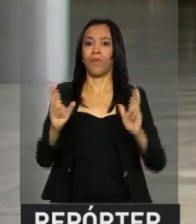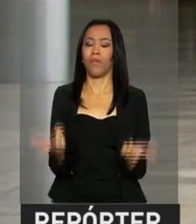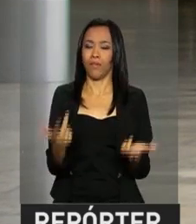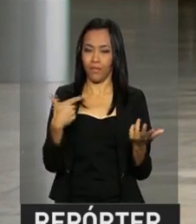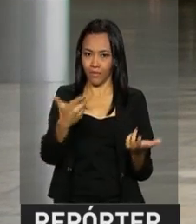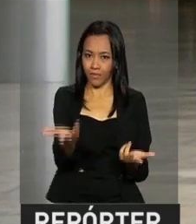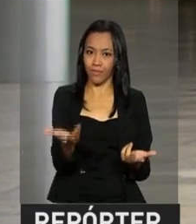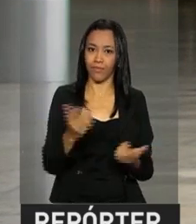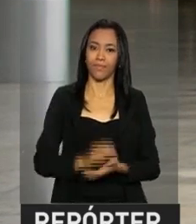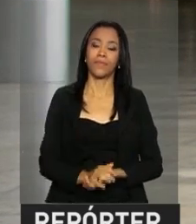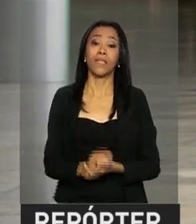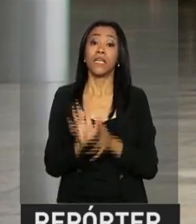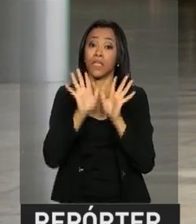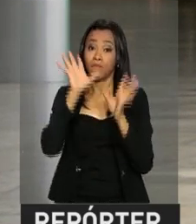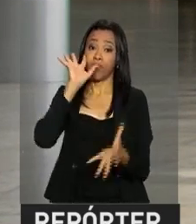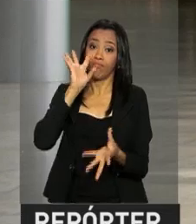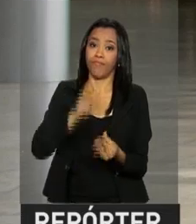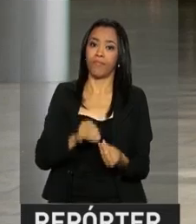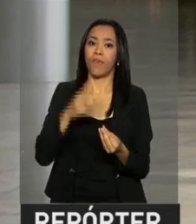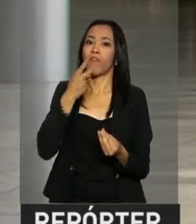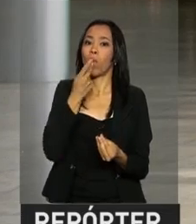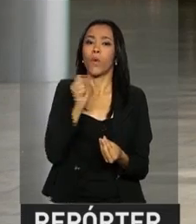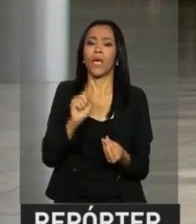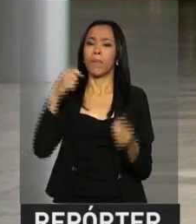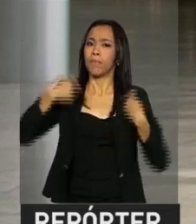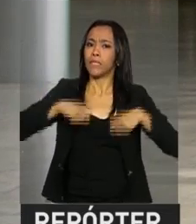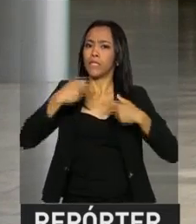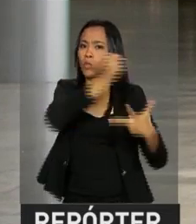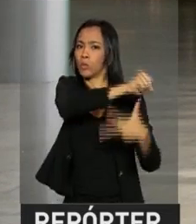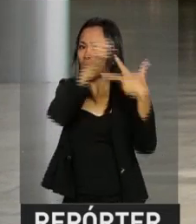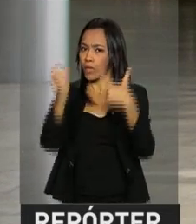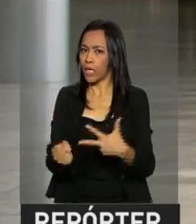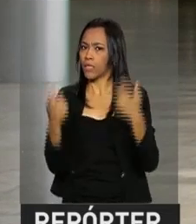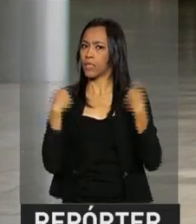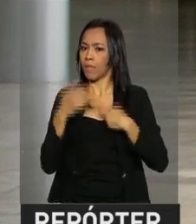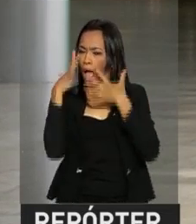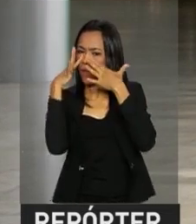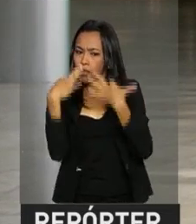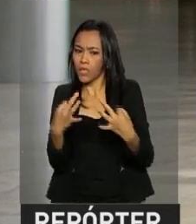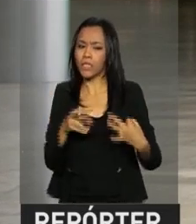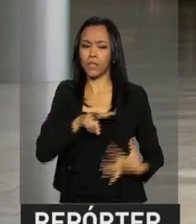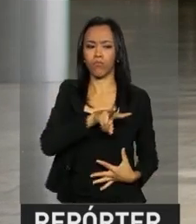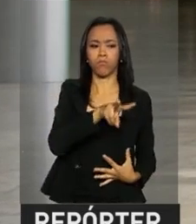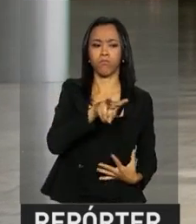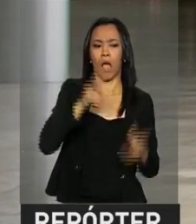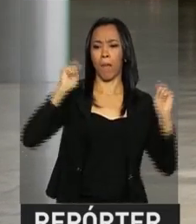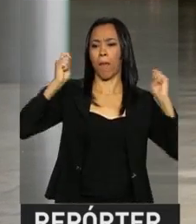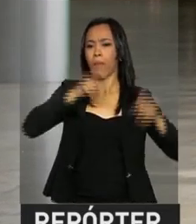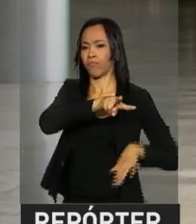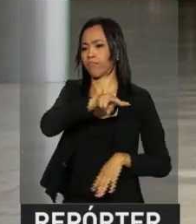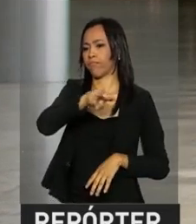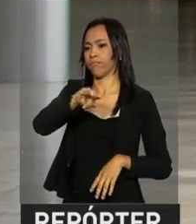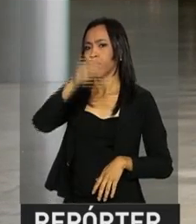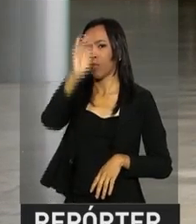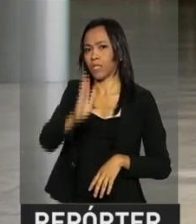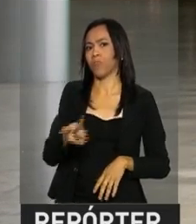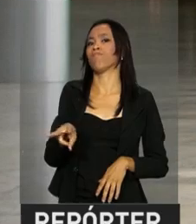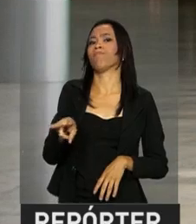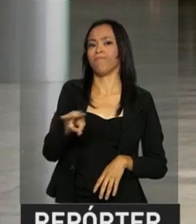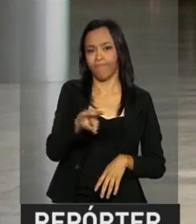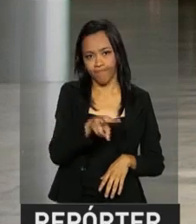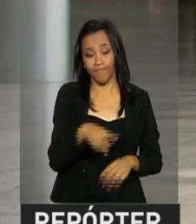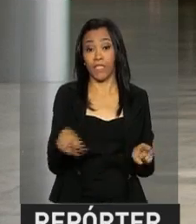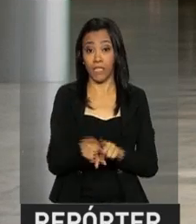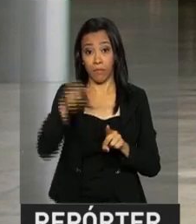nossas instituições. E finalizou: é preciso que os poderes da República estejam sempre atentos às reivindicações da população brasileira. E